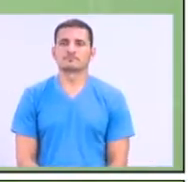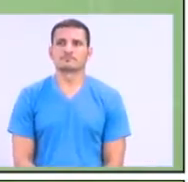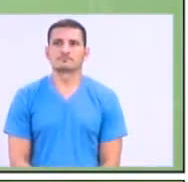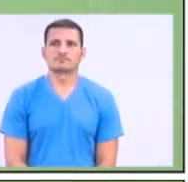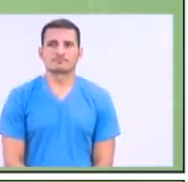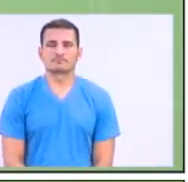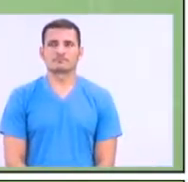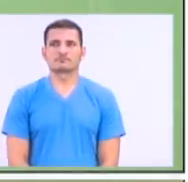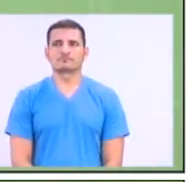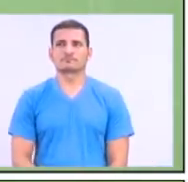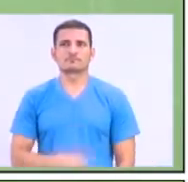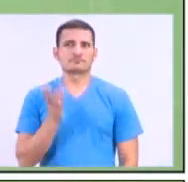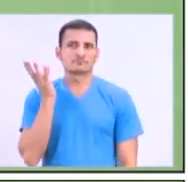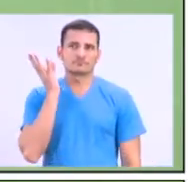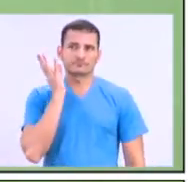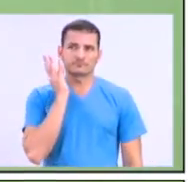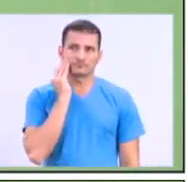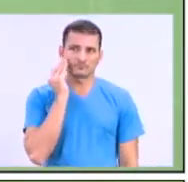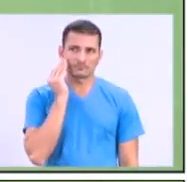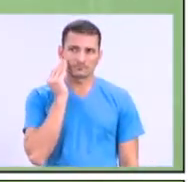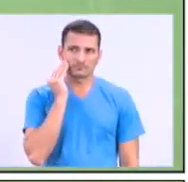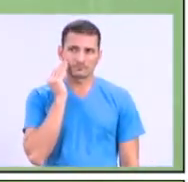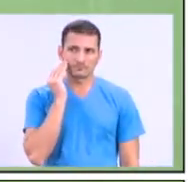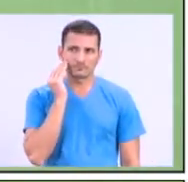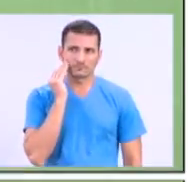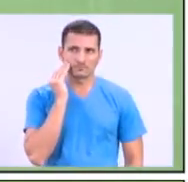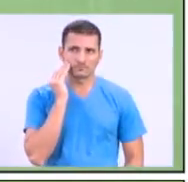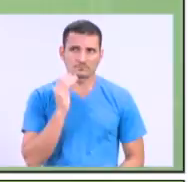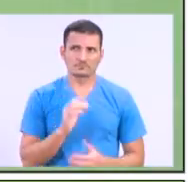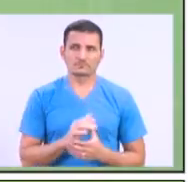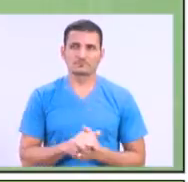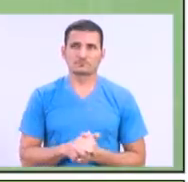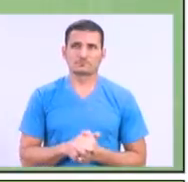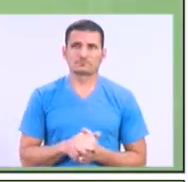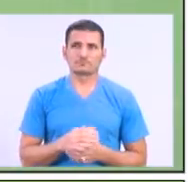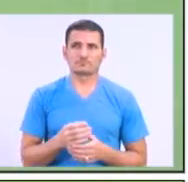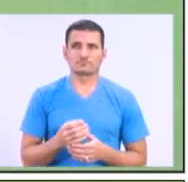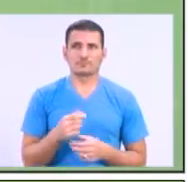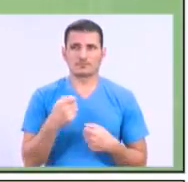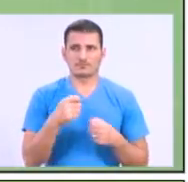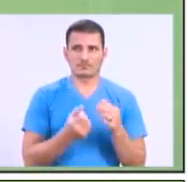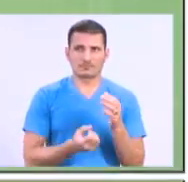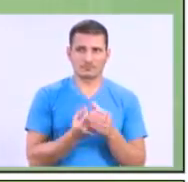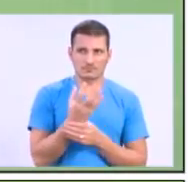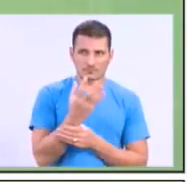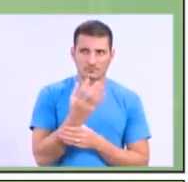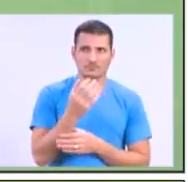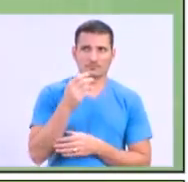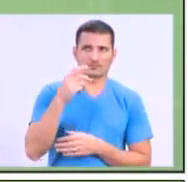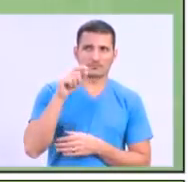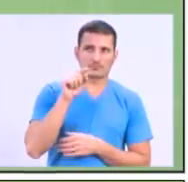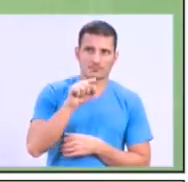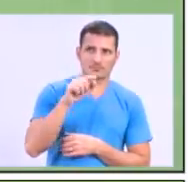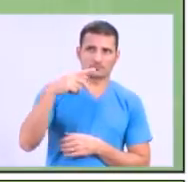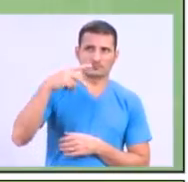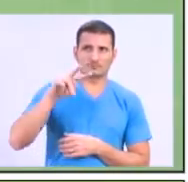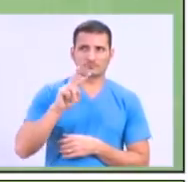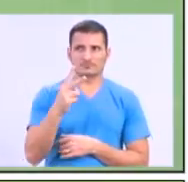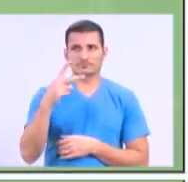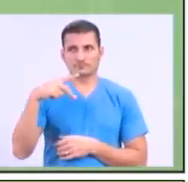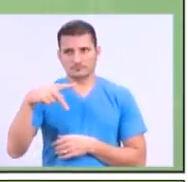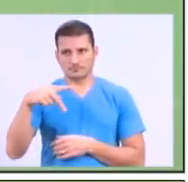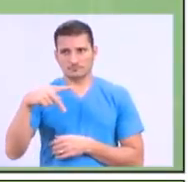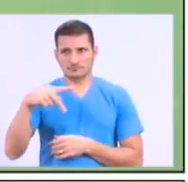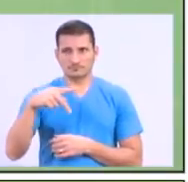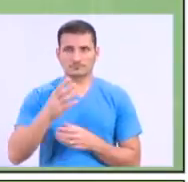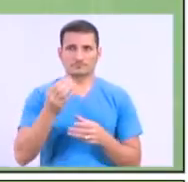A ideia para testar, né, que a gente tem que fazer, primeiramente é criar um arquivo com extensão PHP, né, .php,